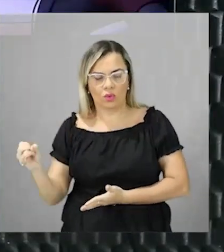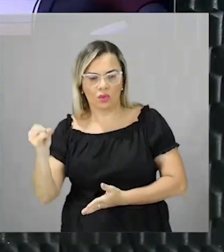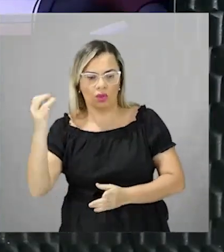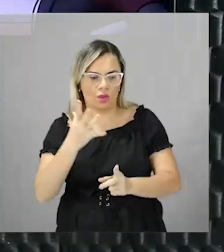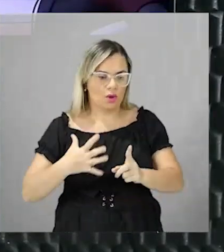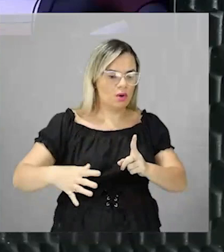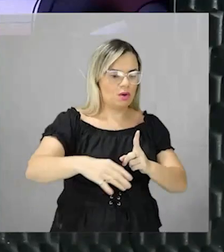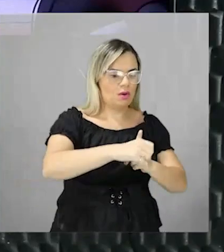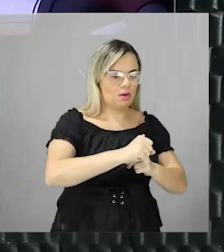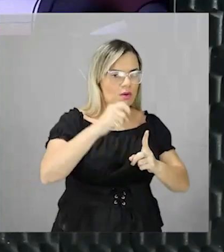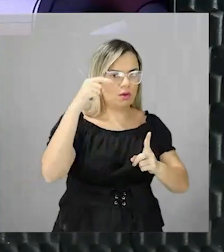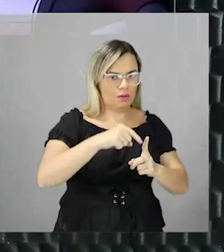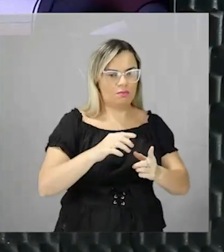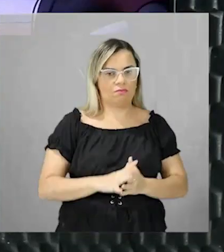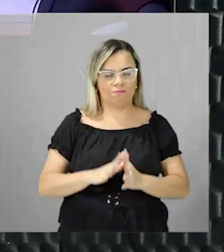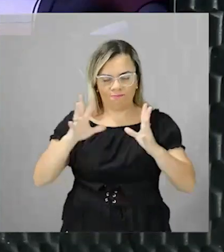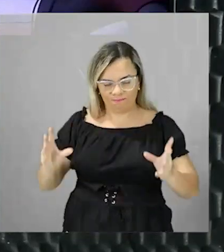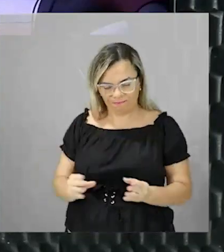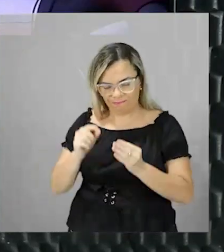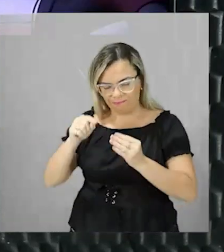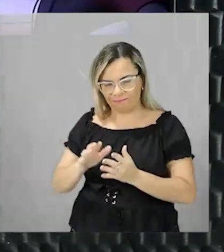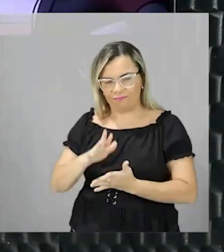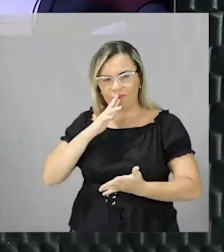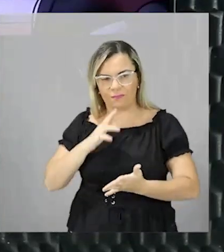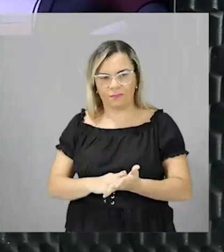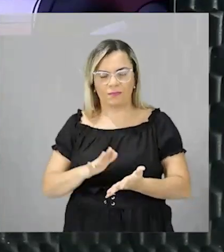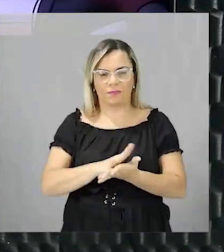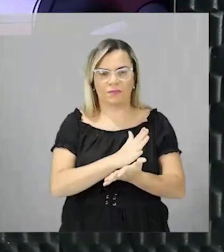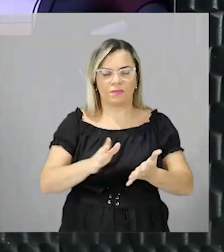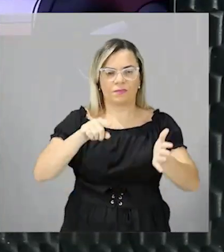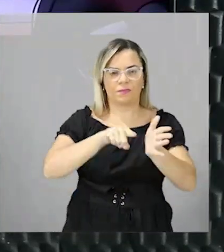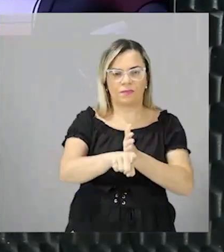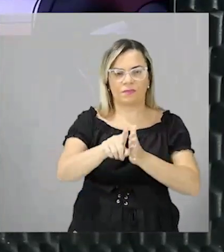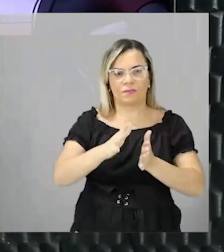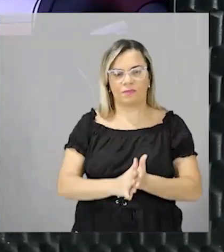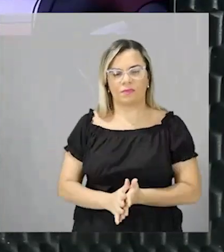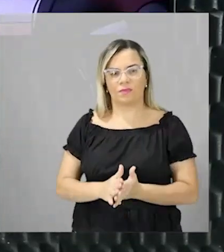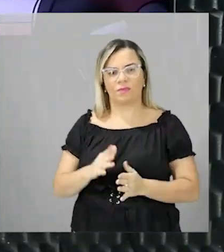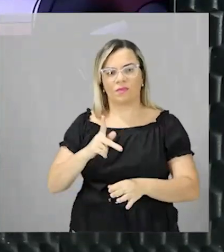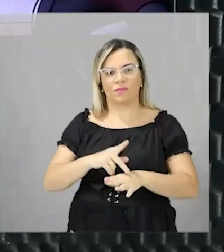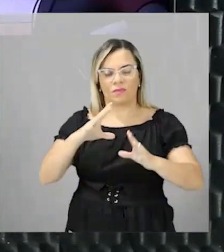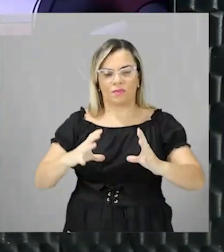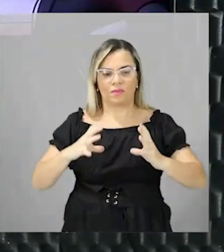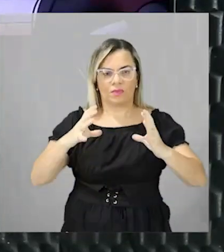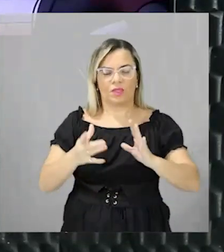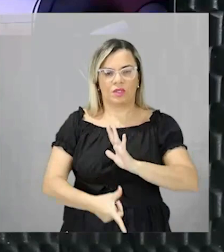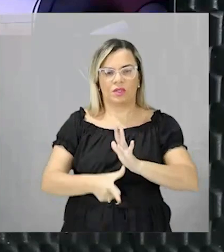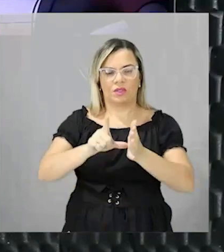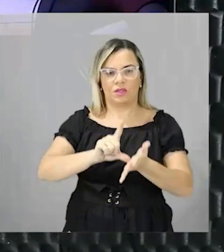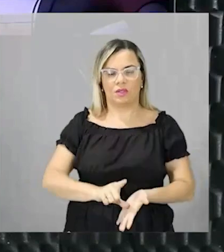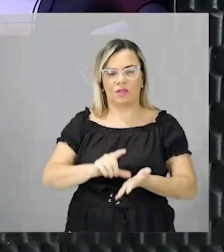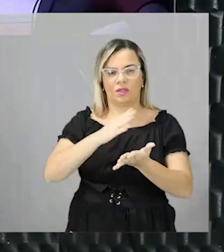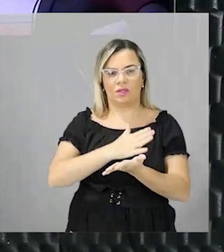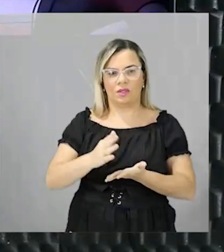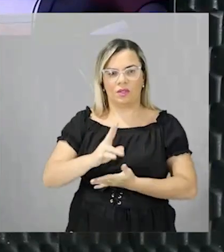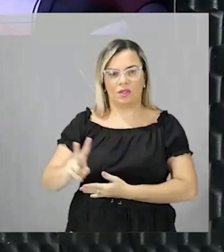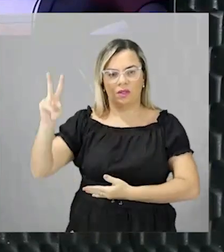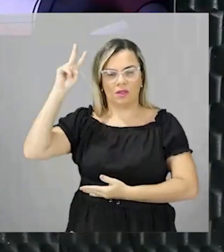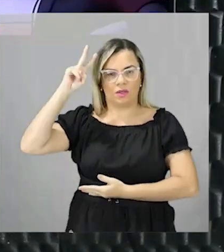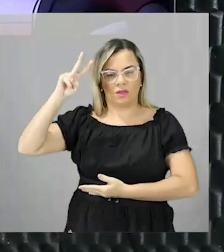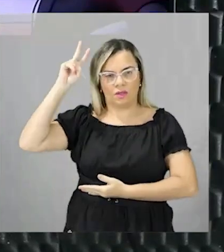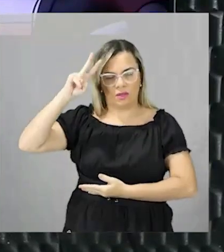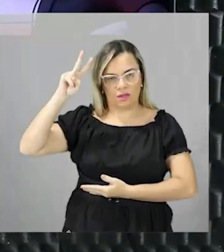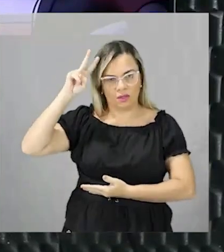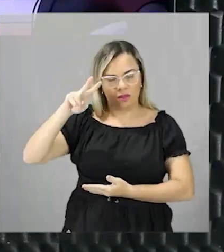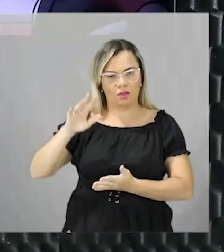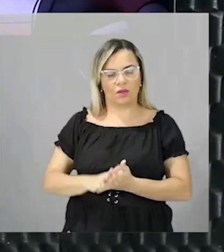para a sociedade. Fechou? E a gente vai responder algumas questões acerca disso. Antes de começar, então, tá? Só quero te lembrar para